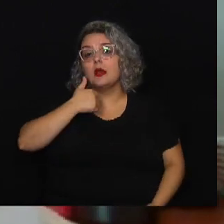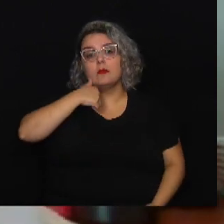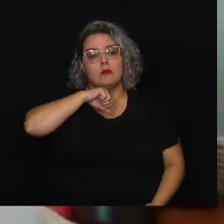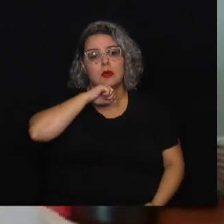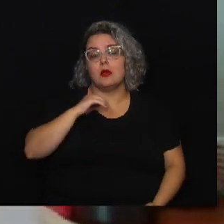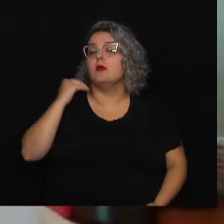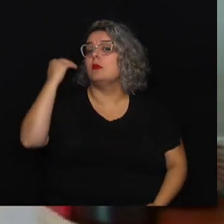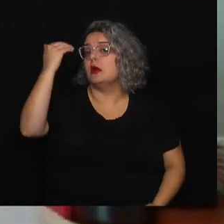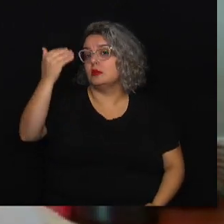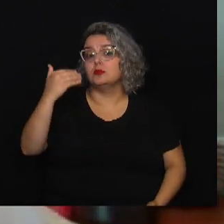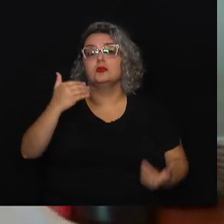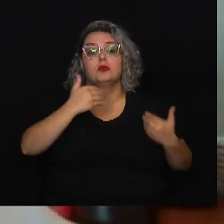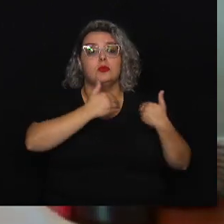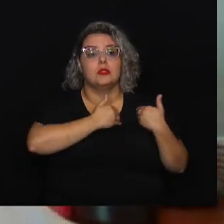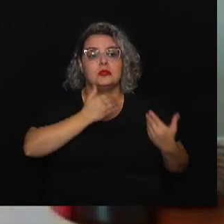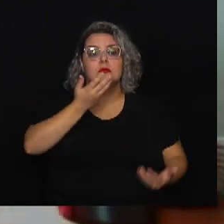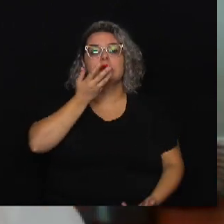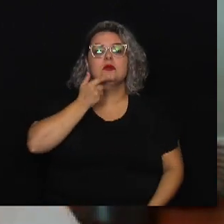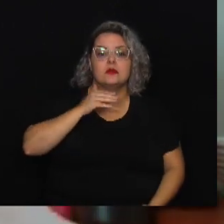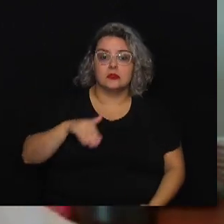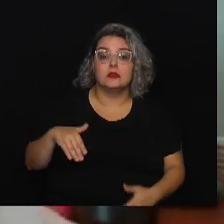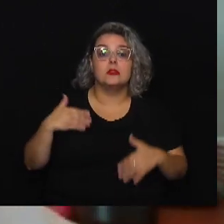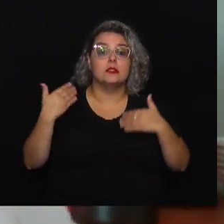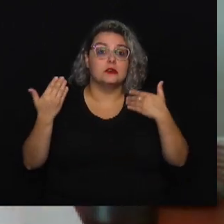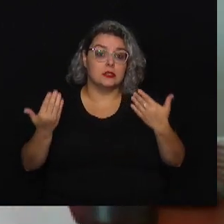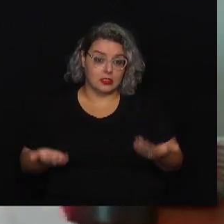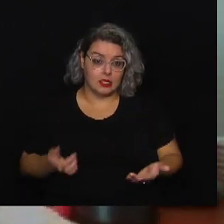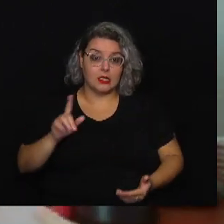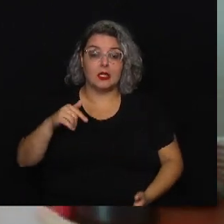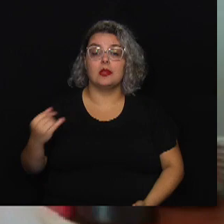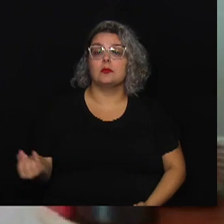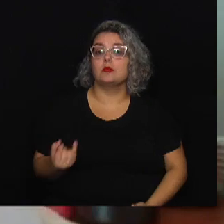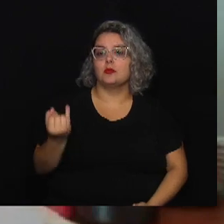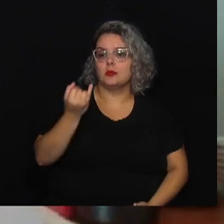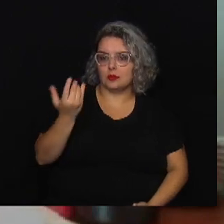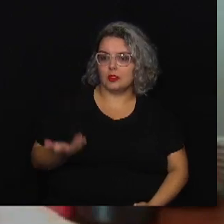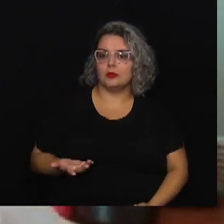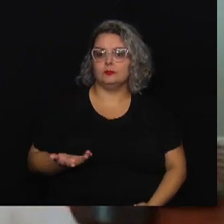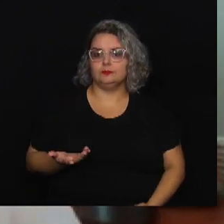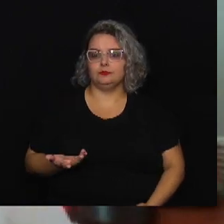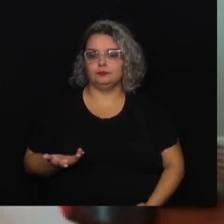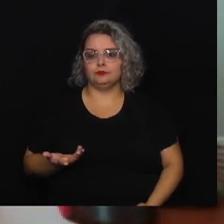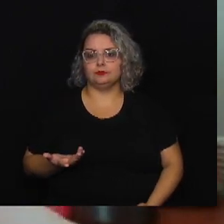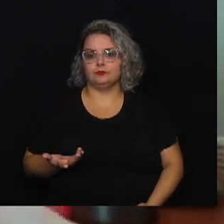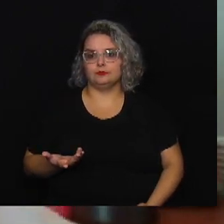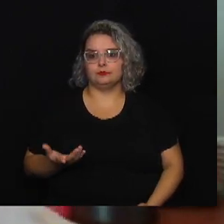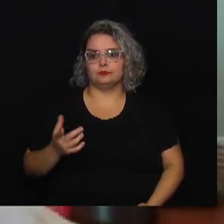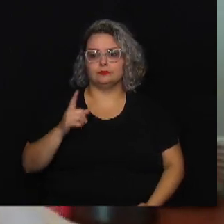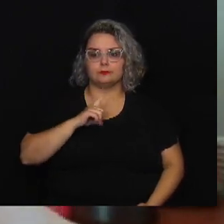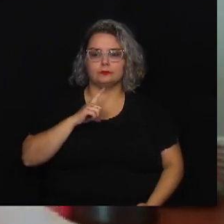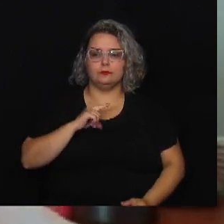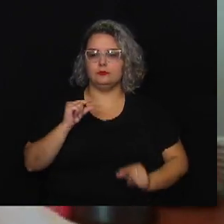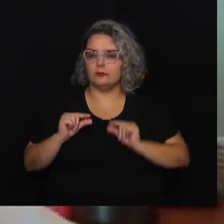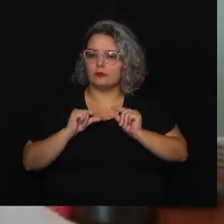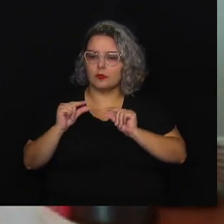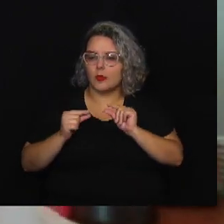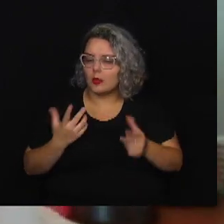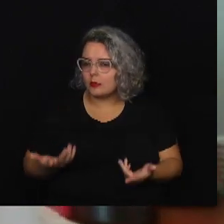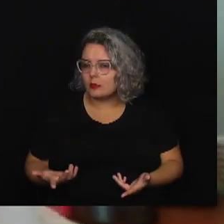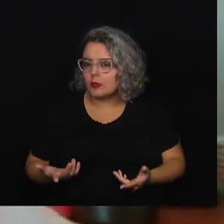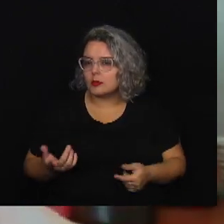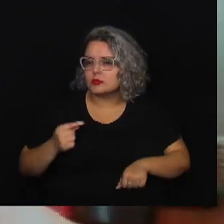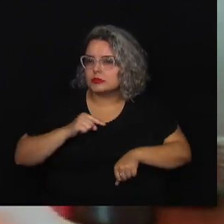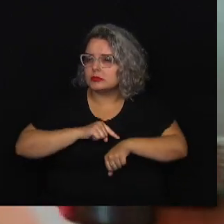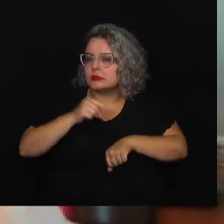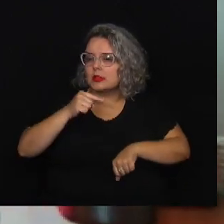adulto responsável. E aí é importante a gente ter um pouco de tempo para